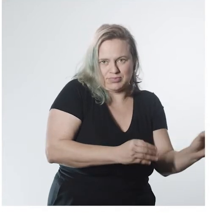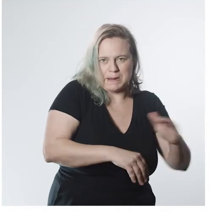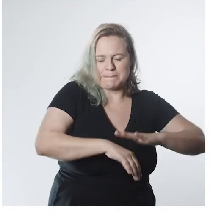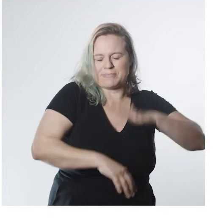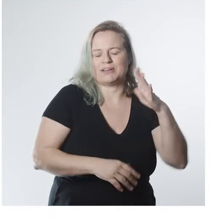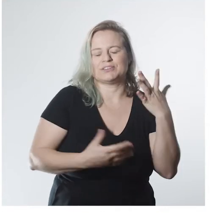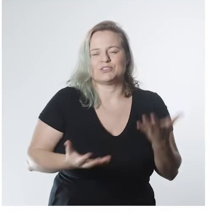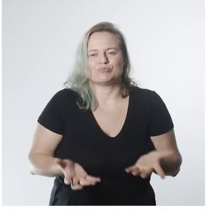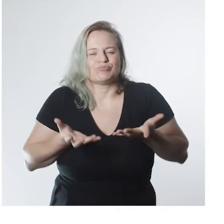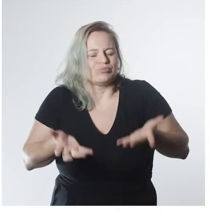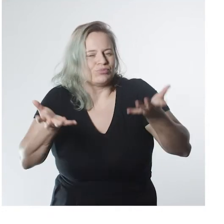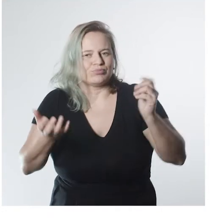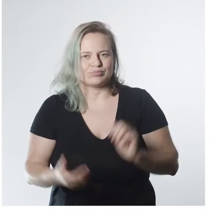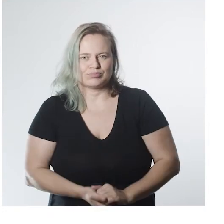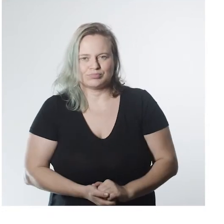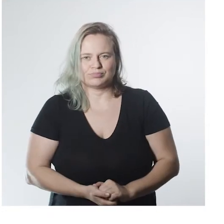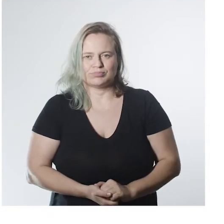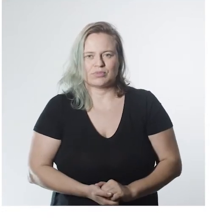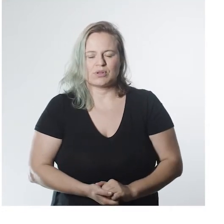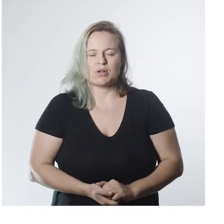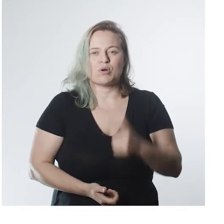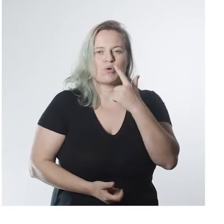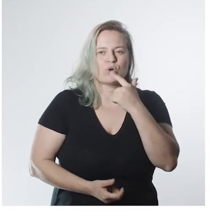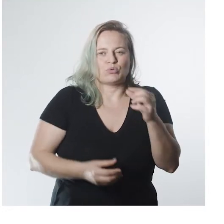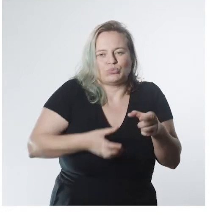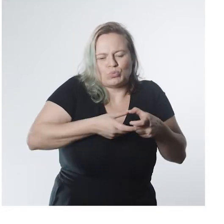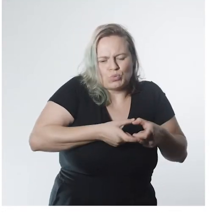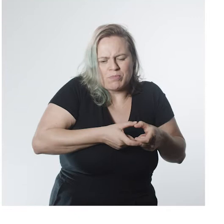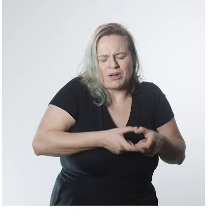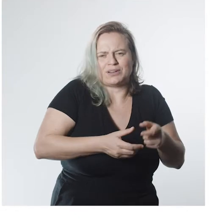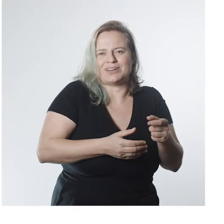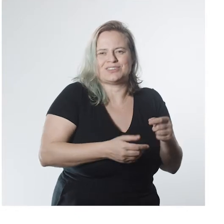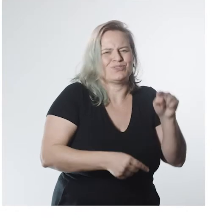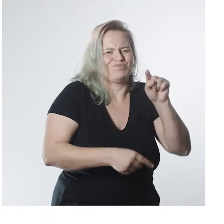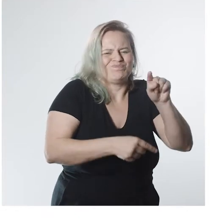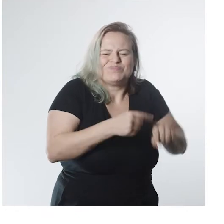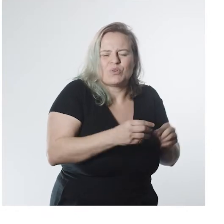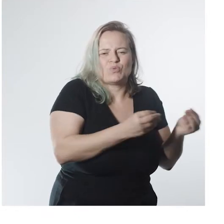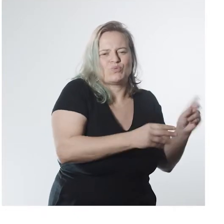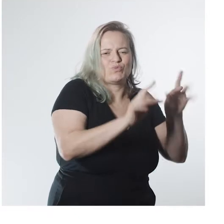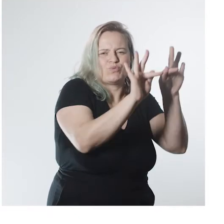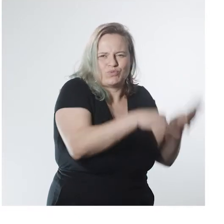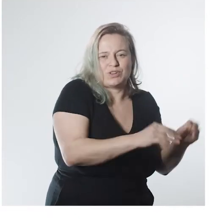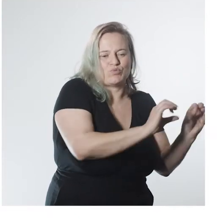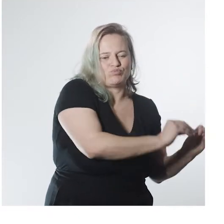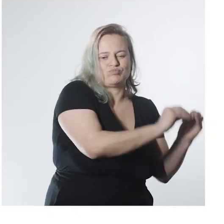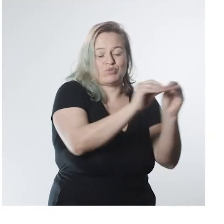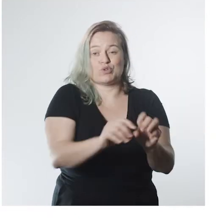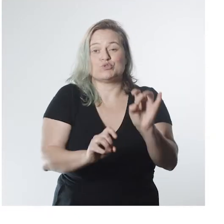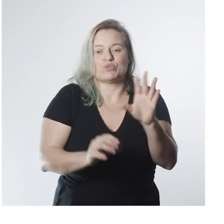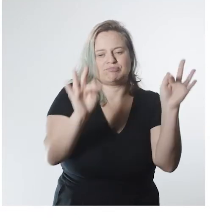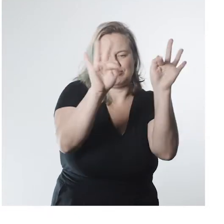frescor dela, tá? A opção por colocar o tomate também sem a cocção, sem passar por nenhum tipo de cocção, no